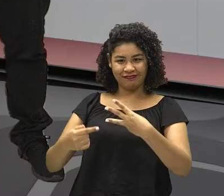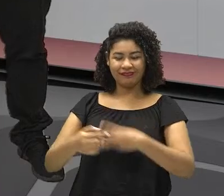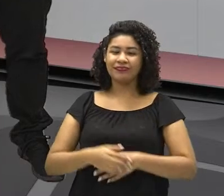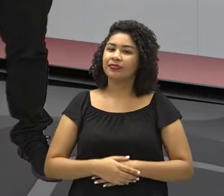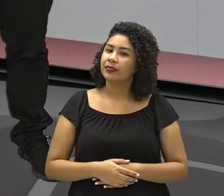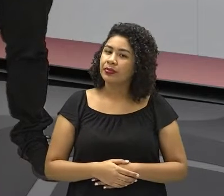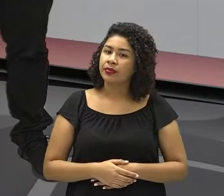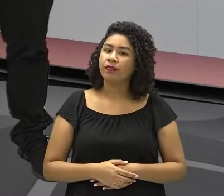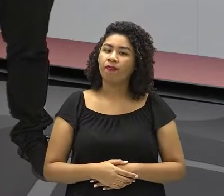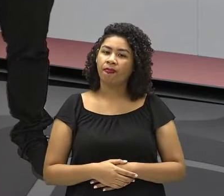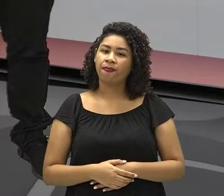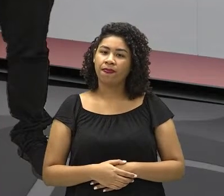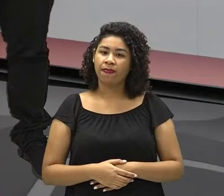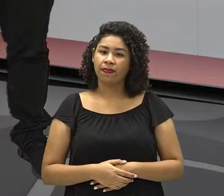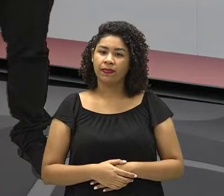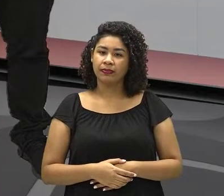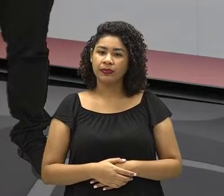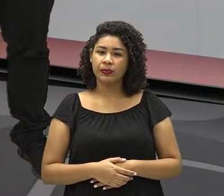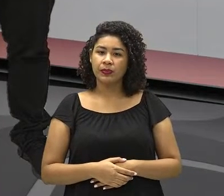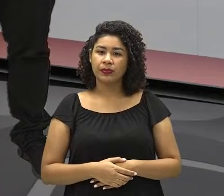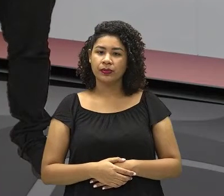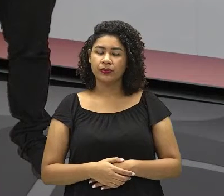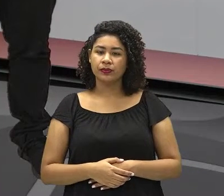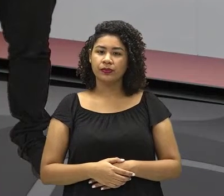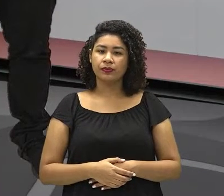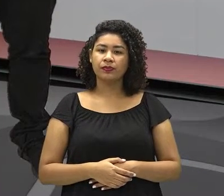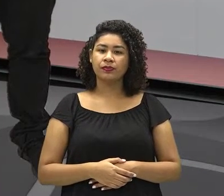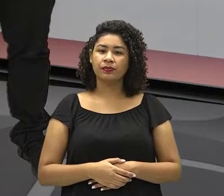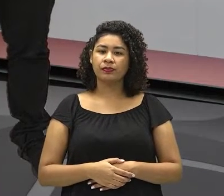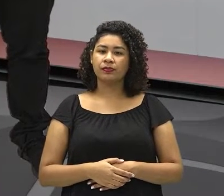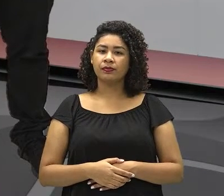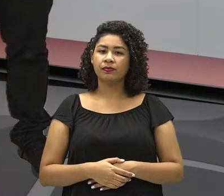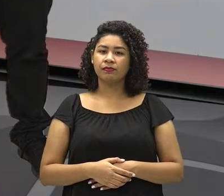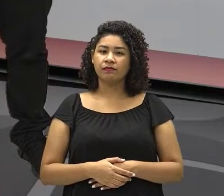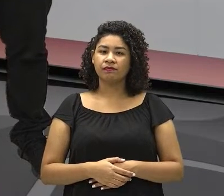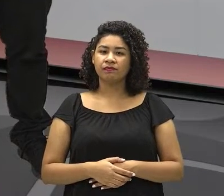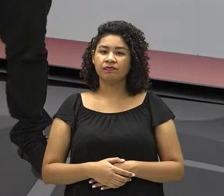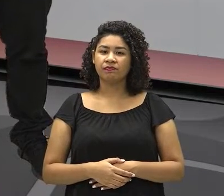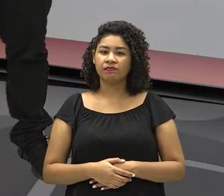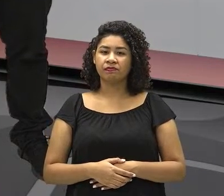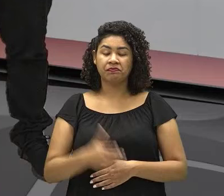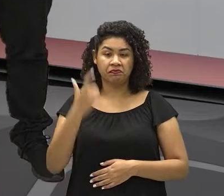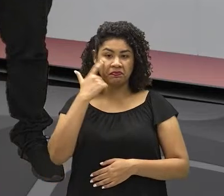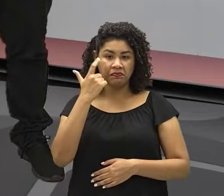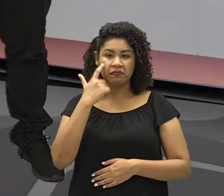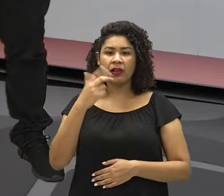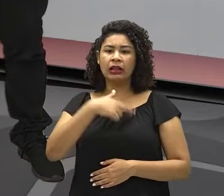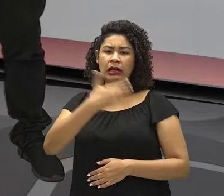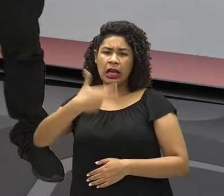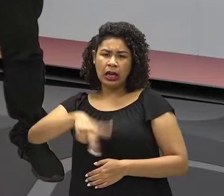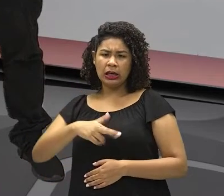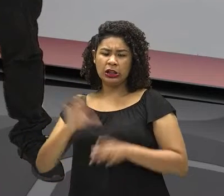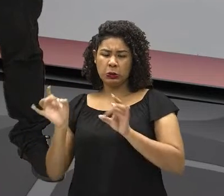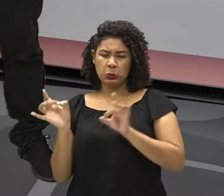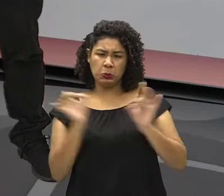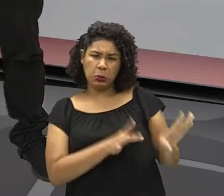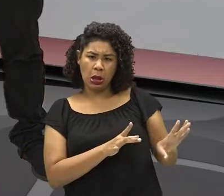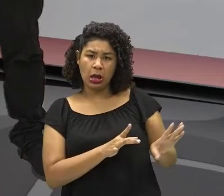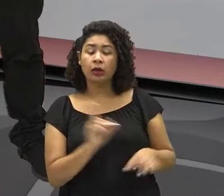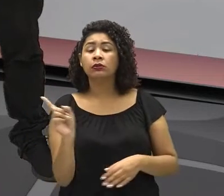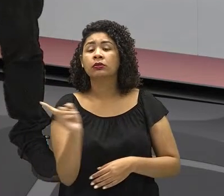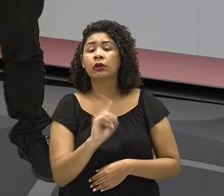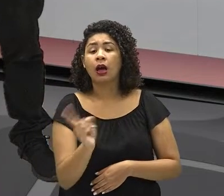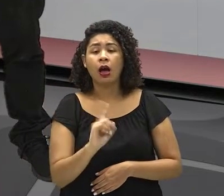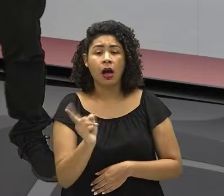quer dizer que, com isso, a religião vai ser deixada de lado, mas não, no